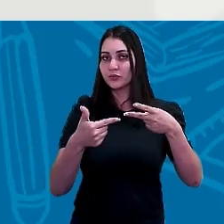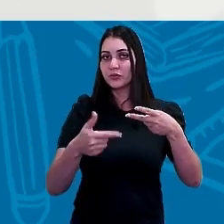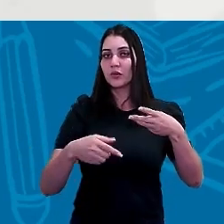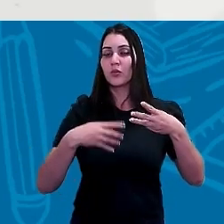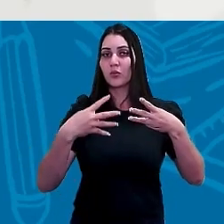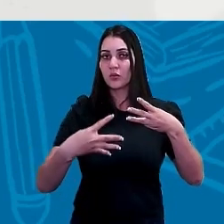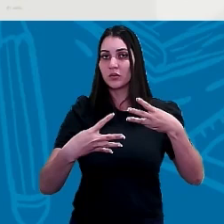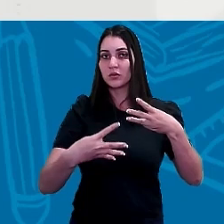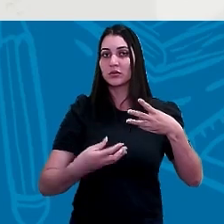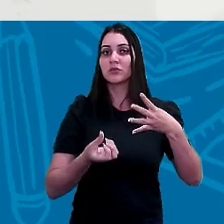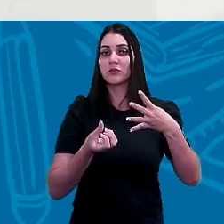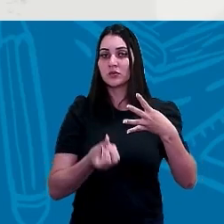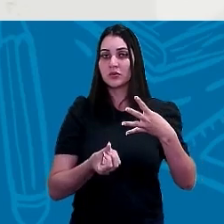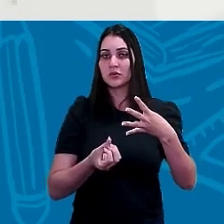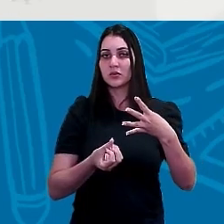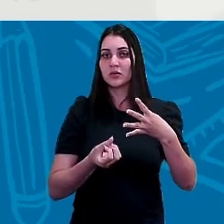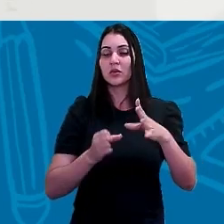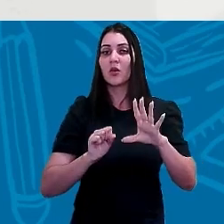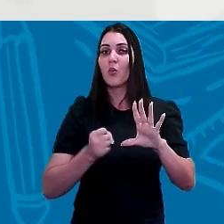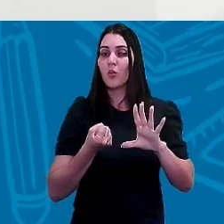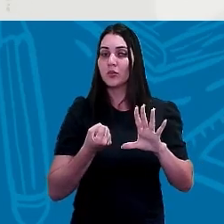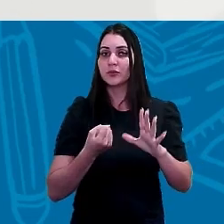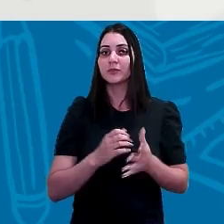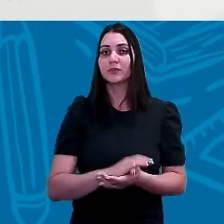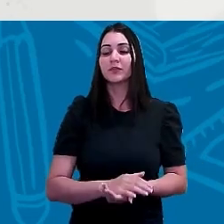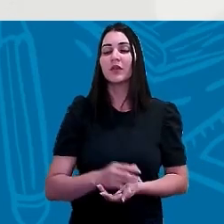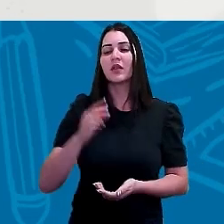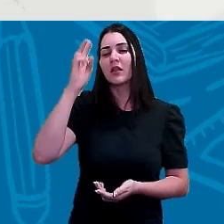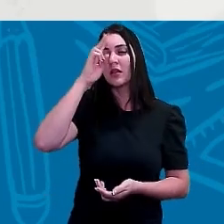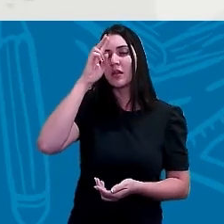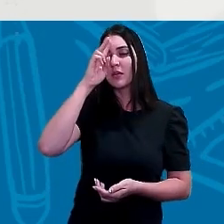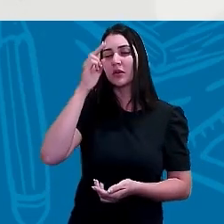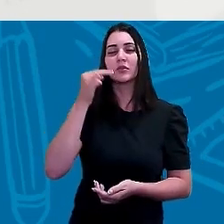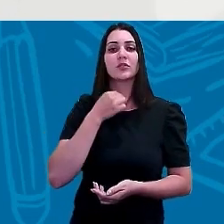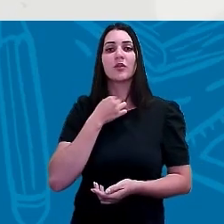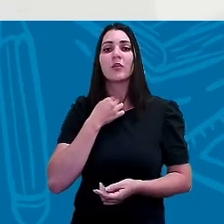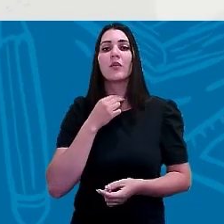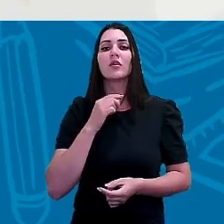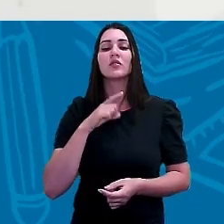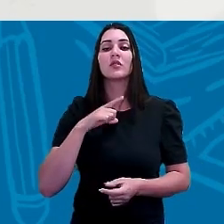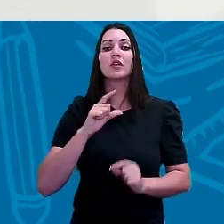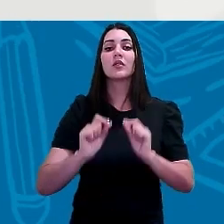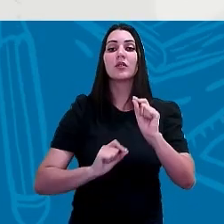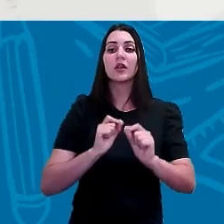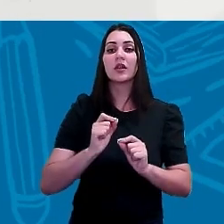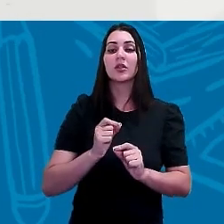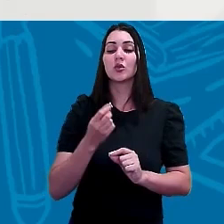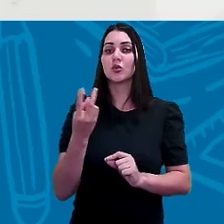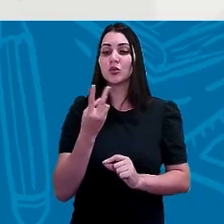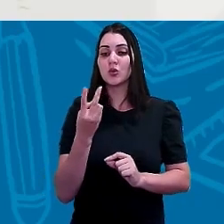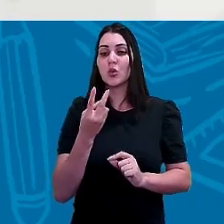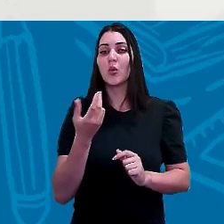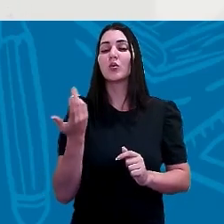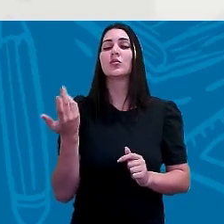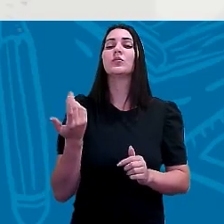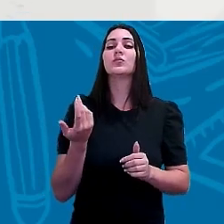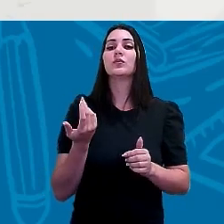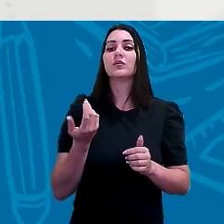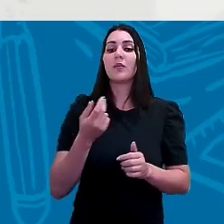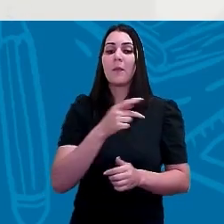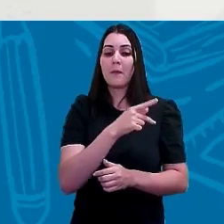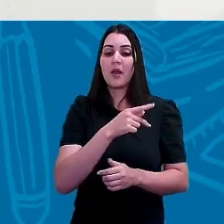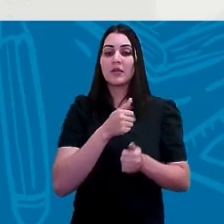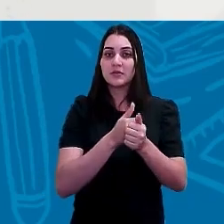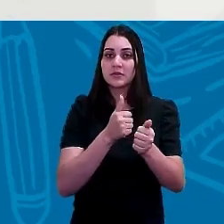o 4, o 6 e o 8. Lembrando que eu não posso ter dois números pares seguidos, né? Vai ser sempre um